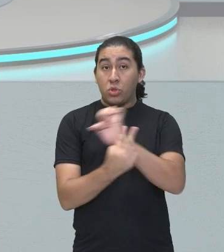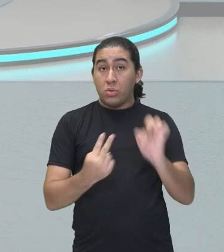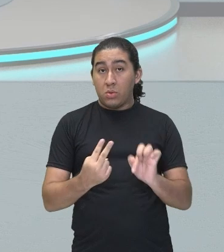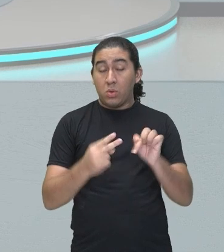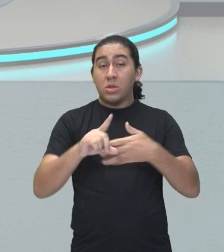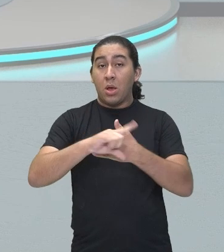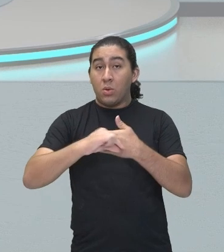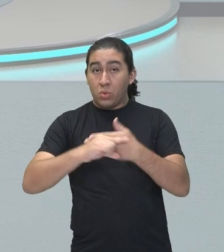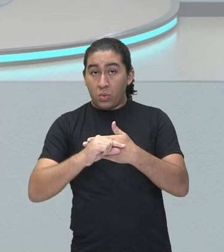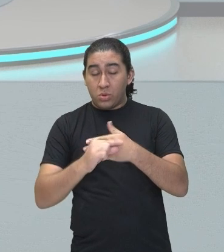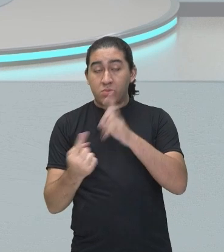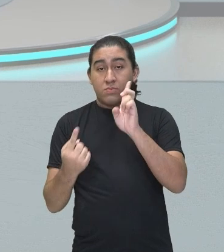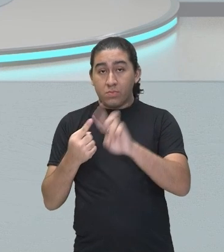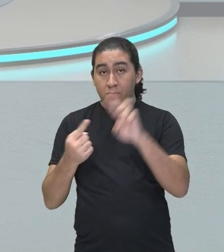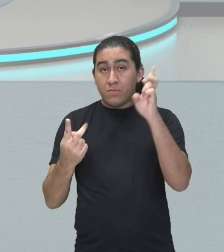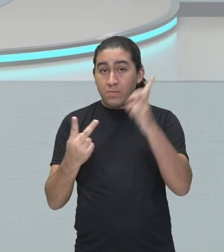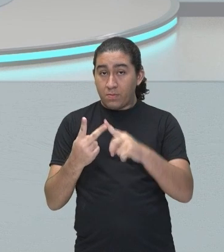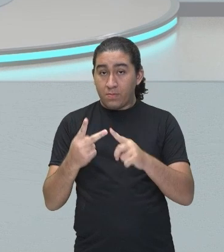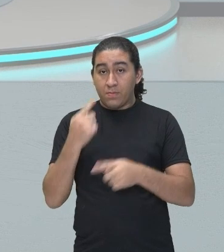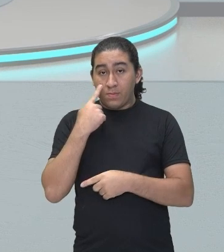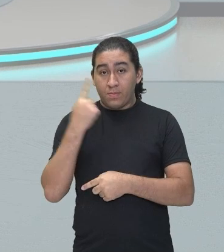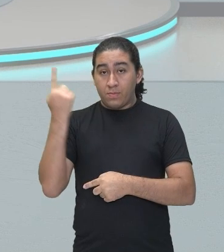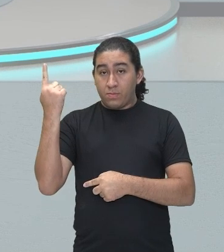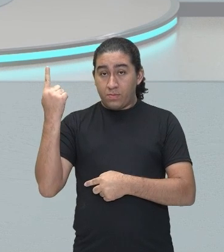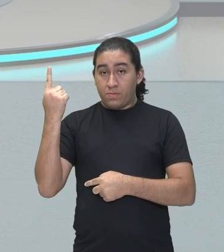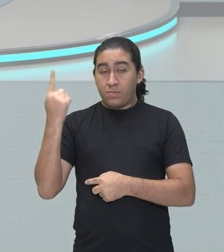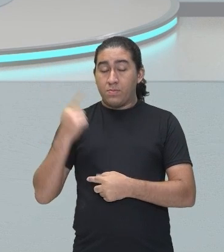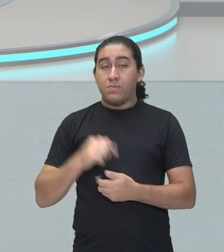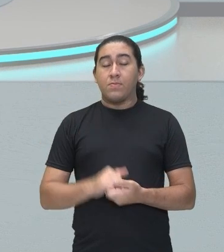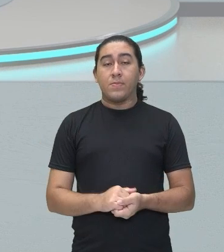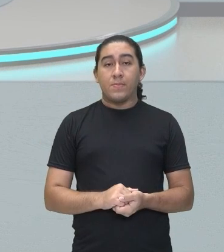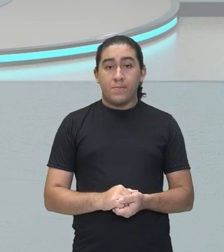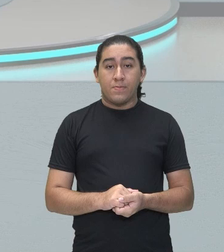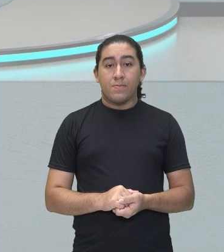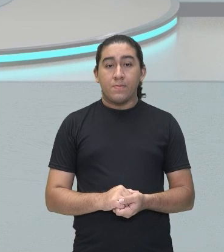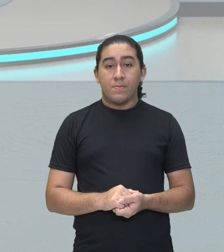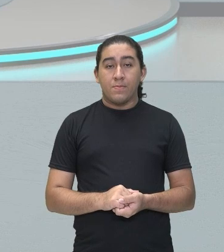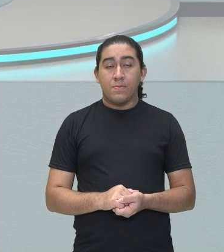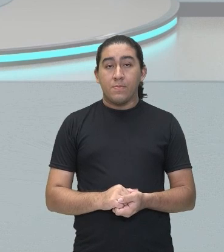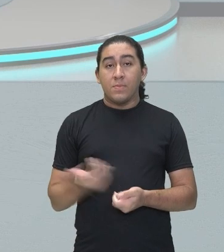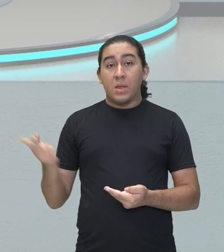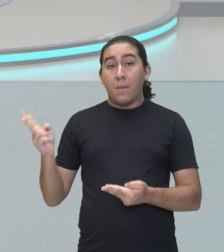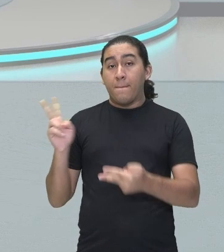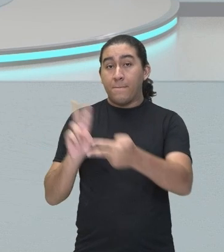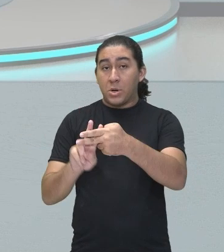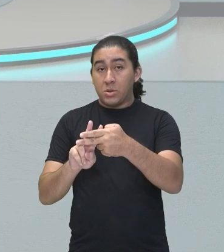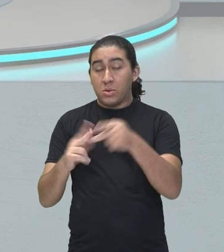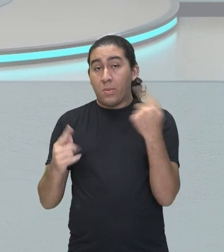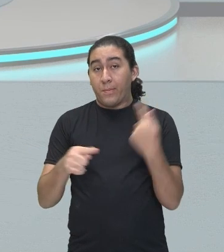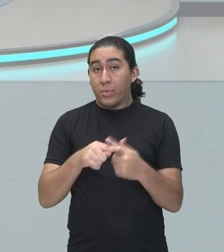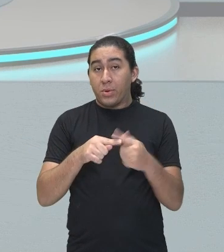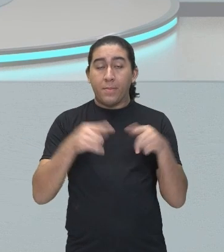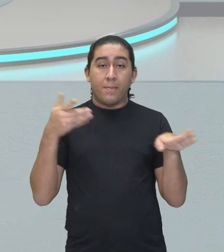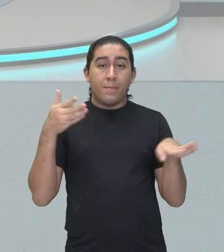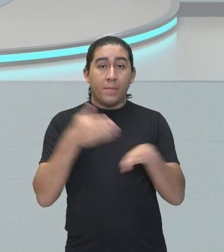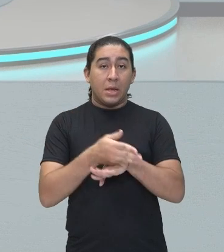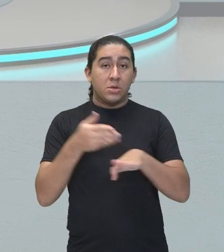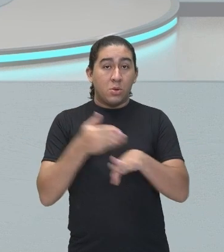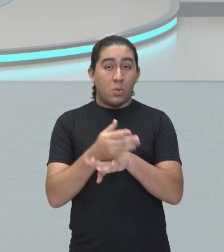autores, Cláudio Manuel da Costa e Tomás Antônio Gonzaga, foram presos por participarem